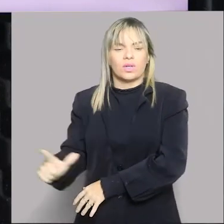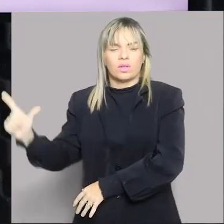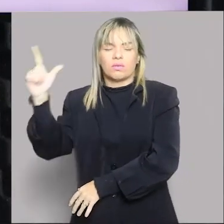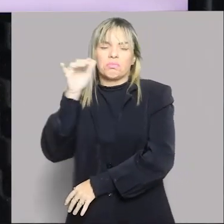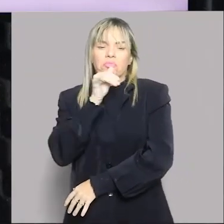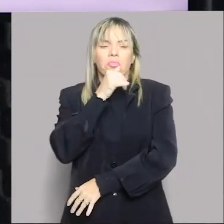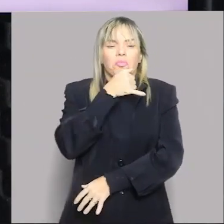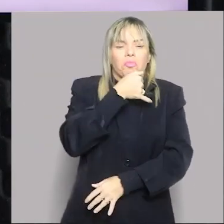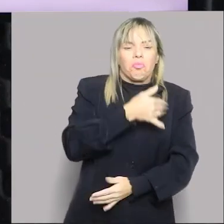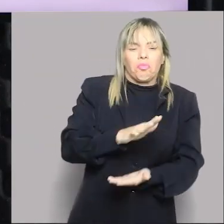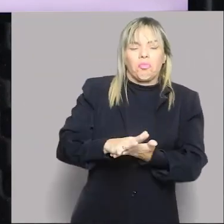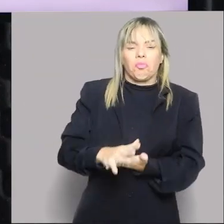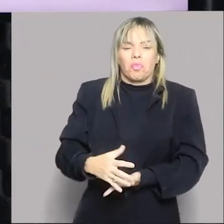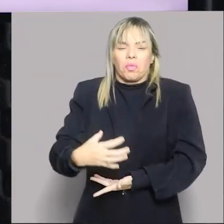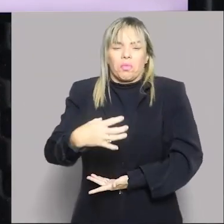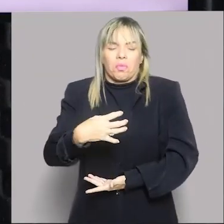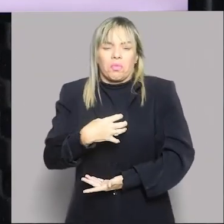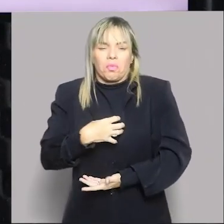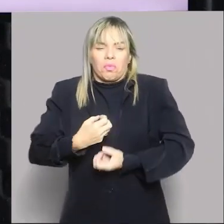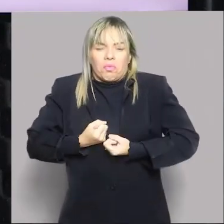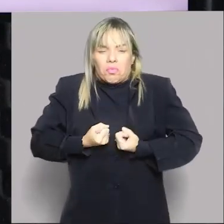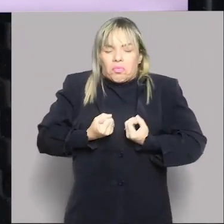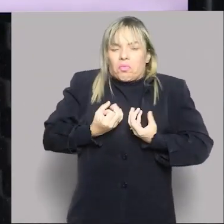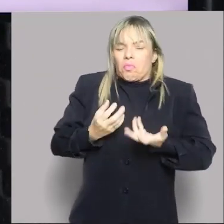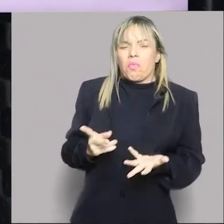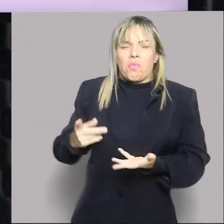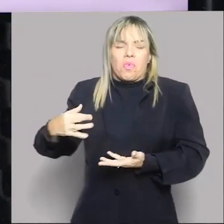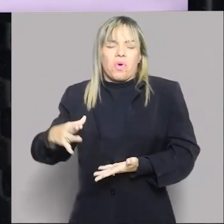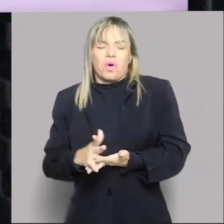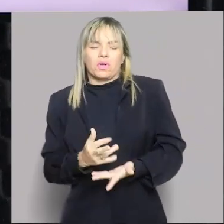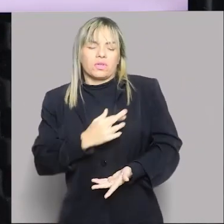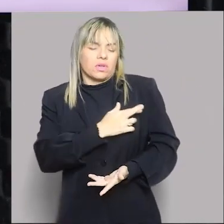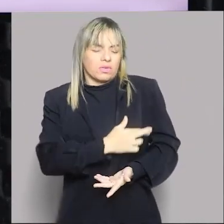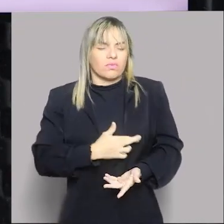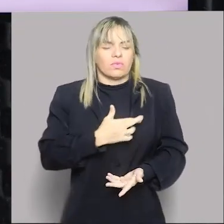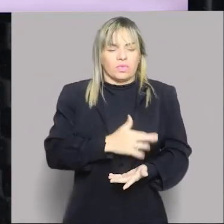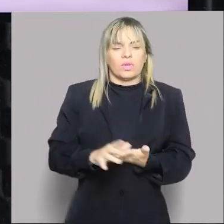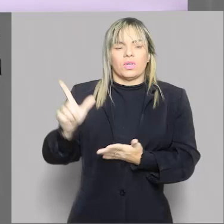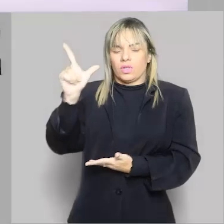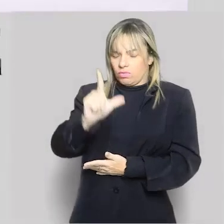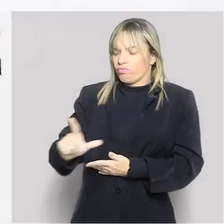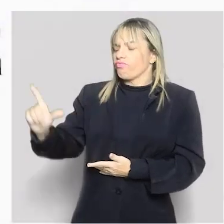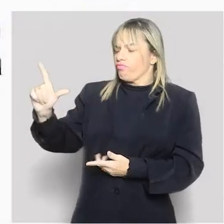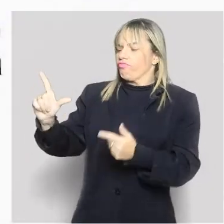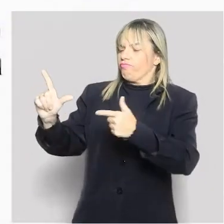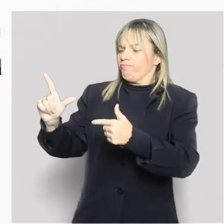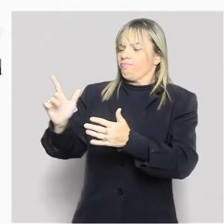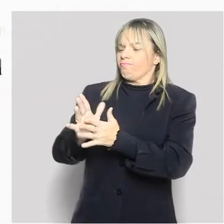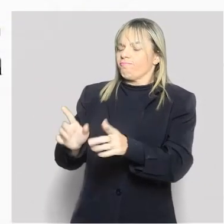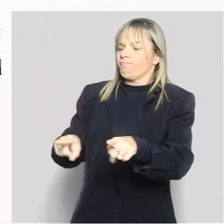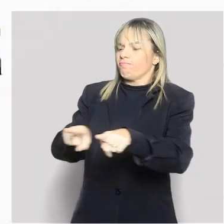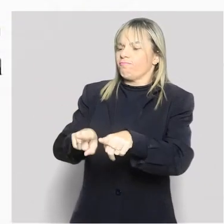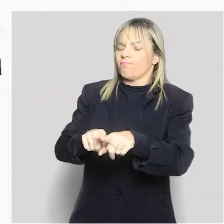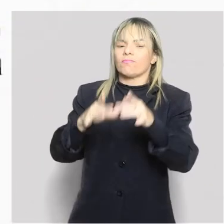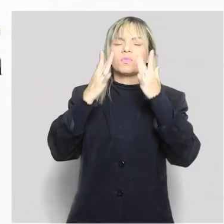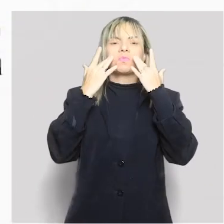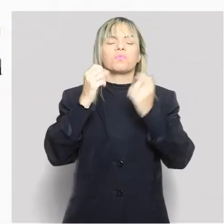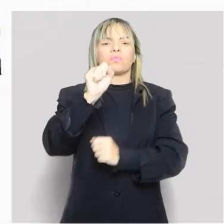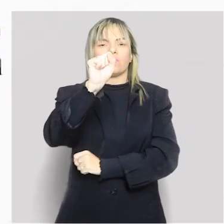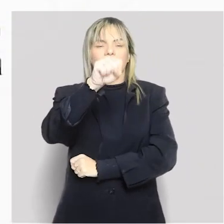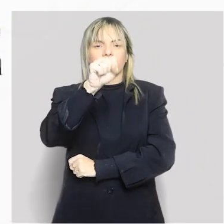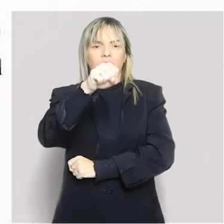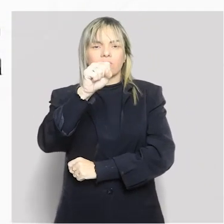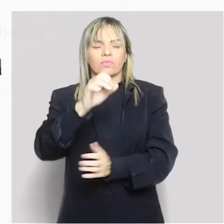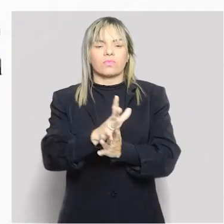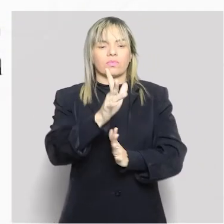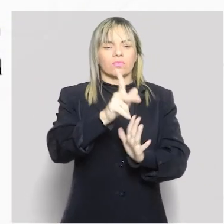a poesia, a prosa, o romance, entre outras coisas. Literatura é arte? Com certeza, a gente considera, até porque você tem uma produção